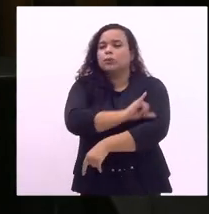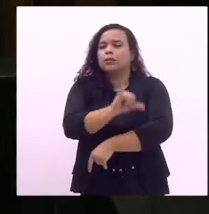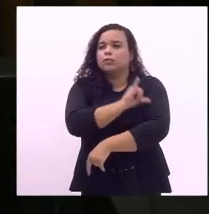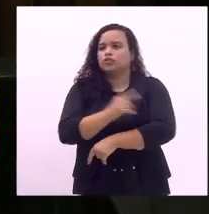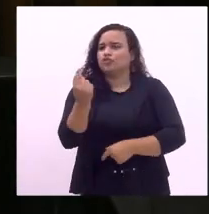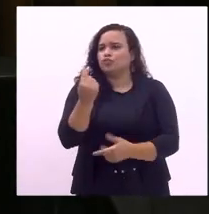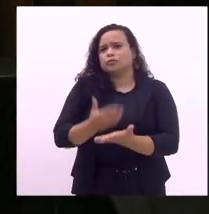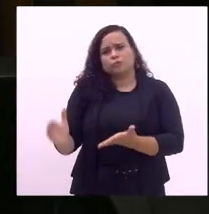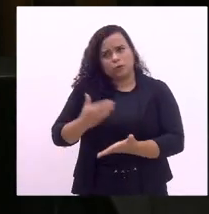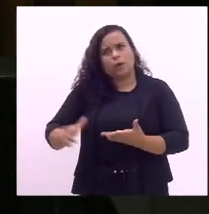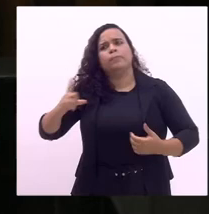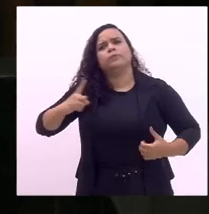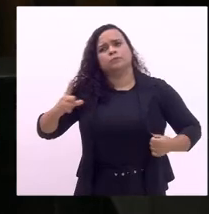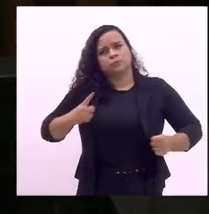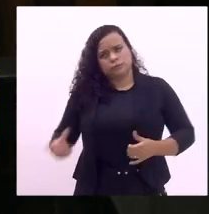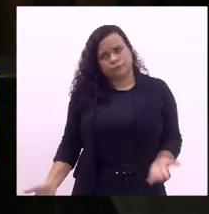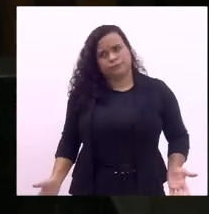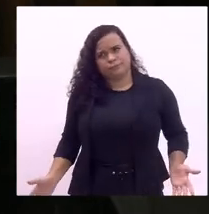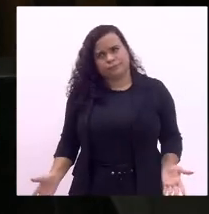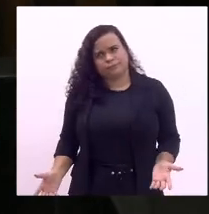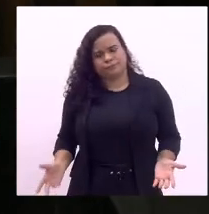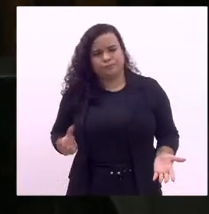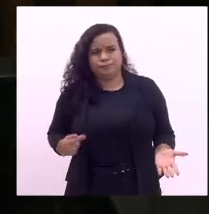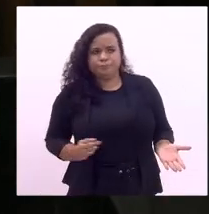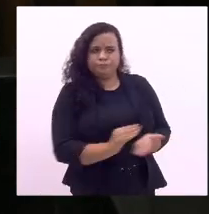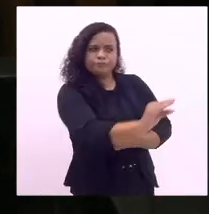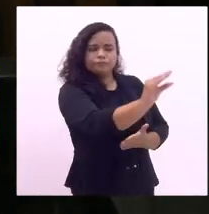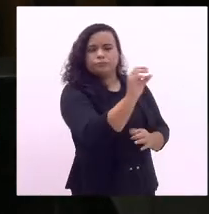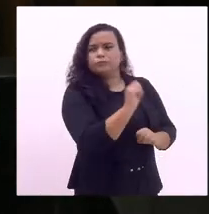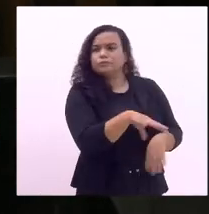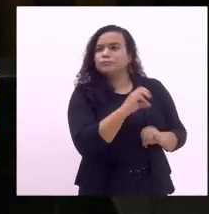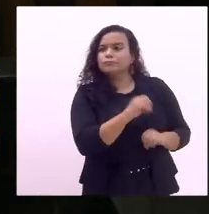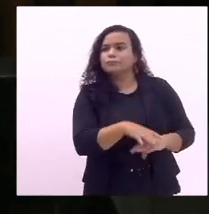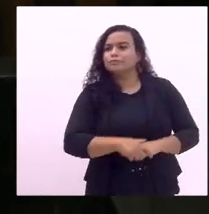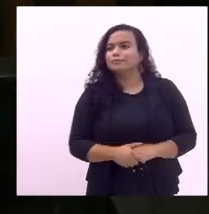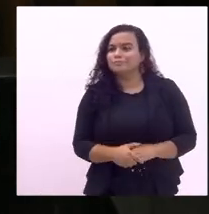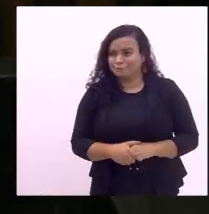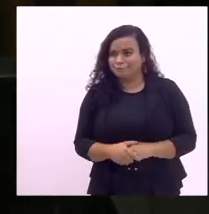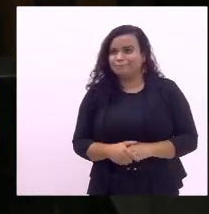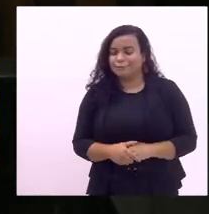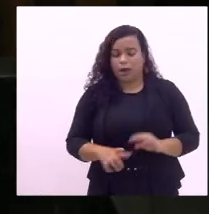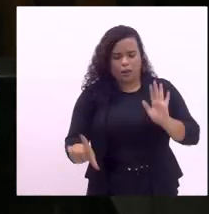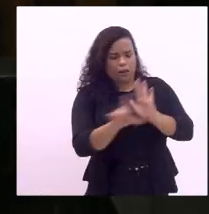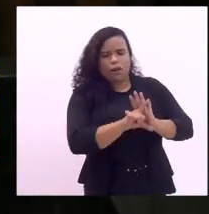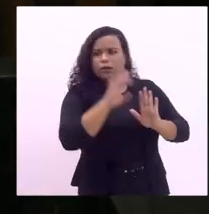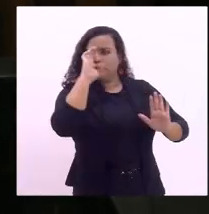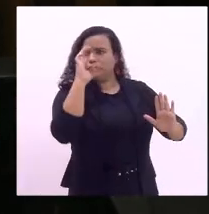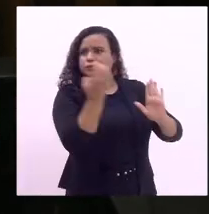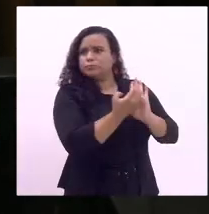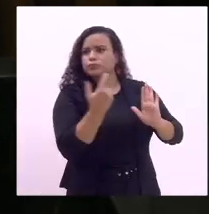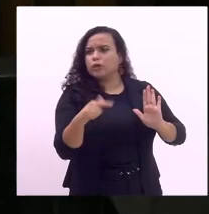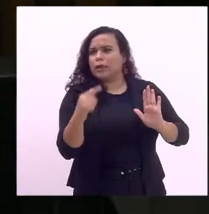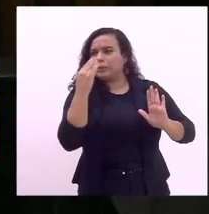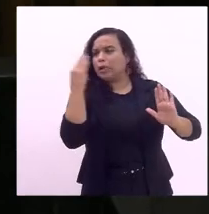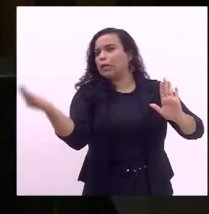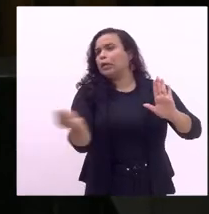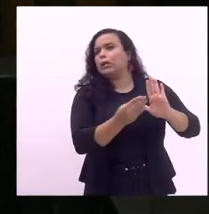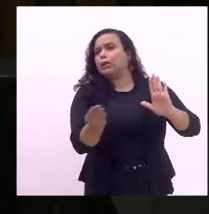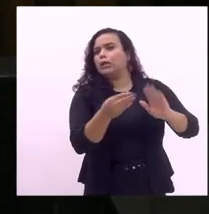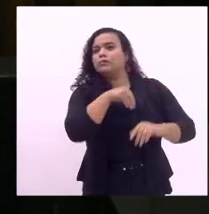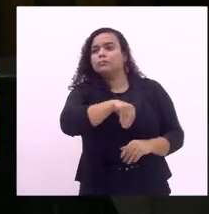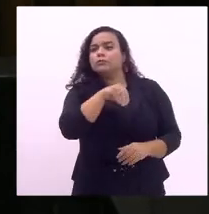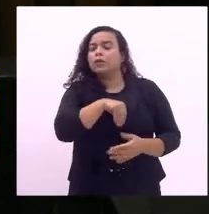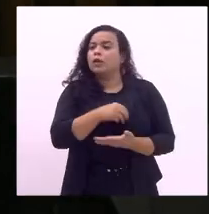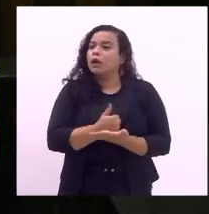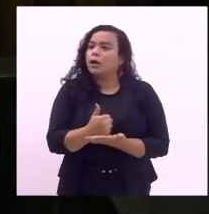dinheiro sobrando do mínimo constitucional em educação, não cumprir a legislação garantindo o piso